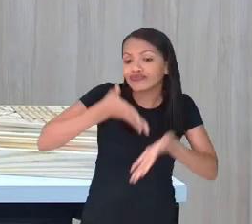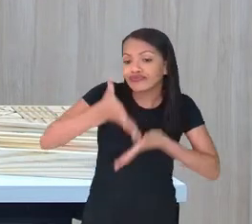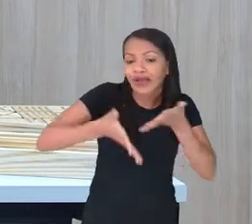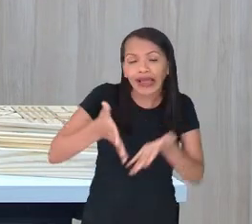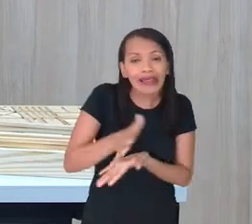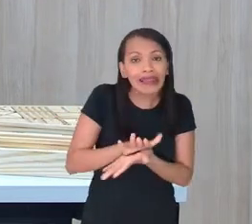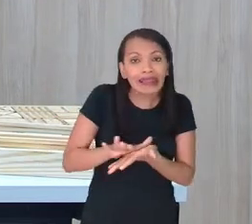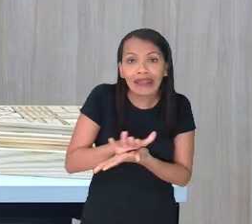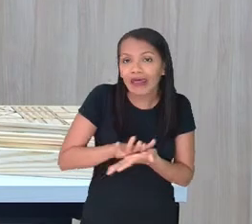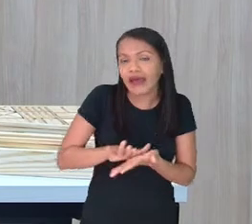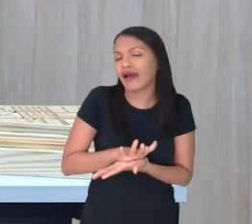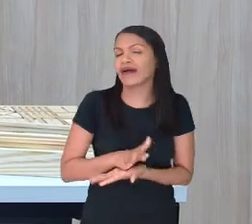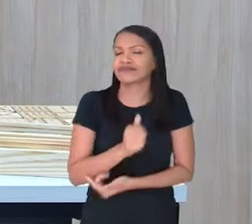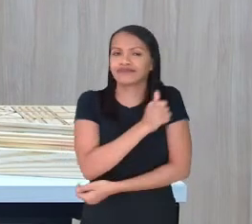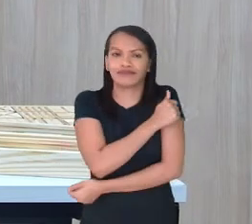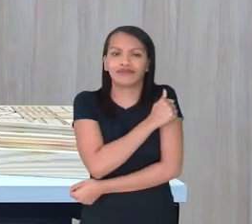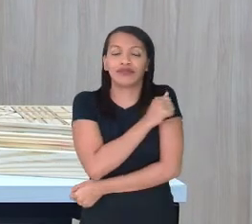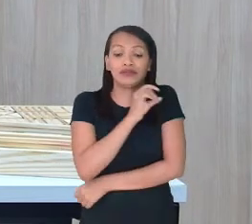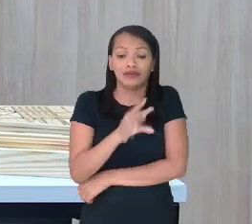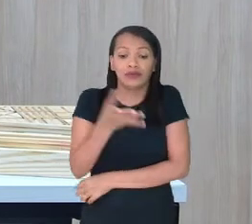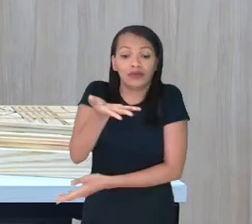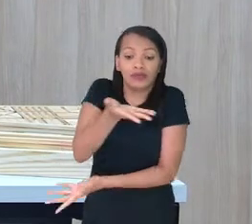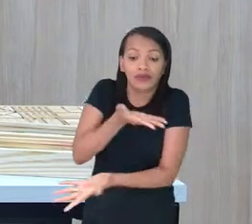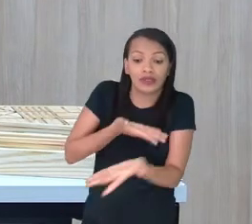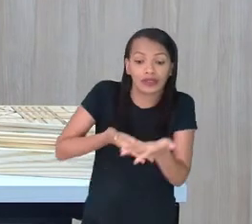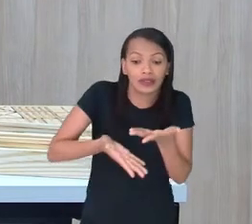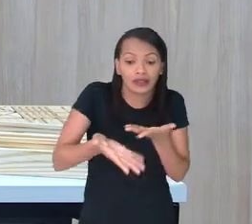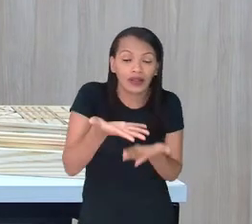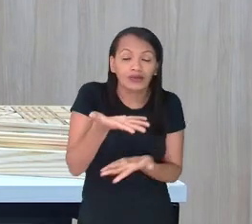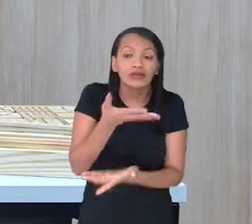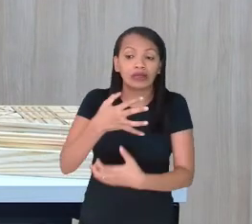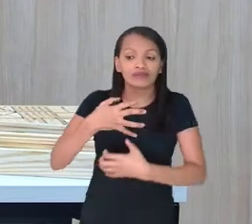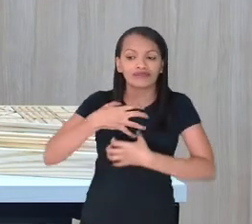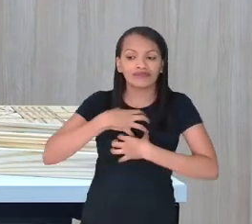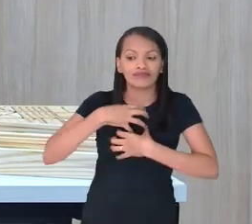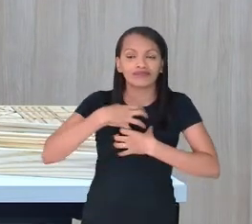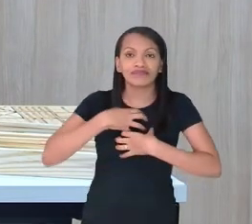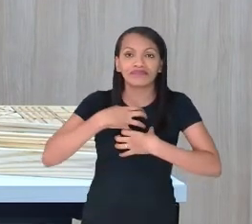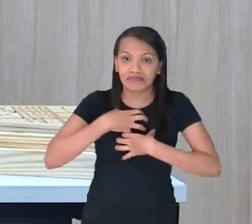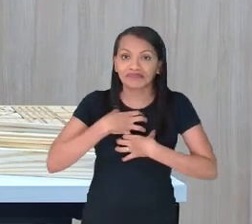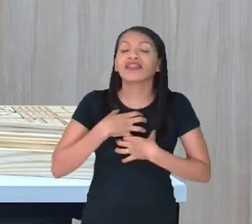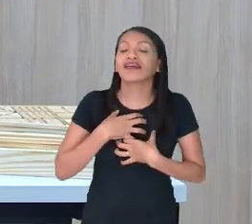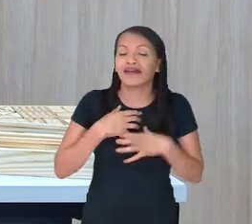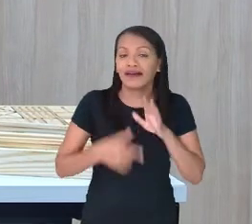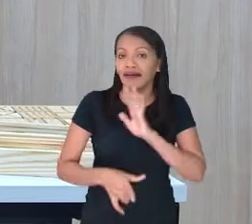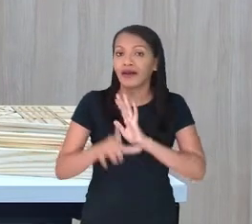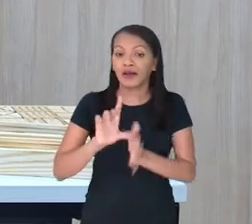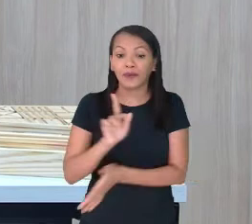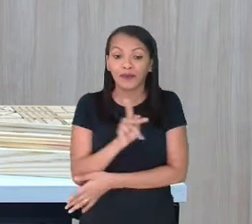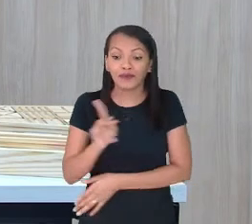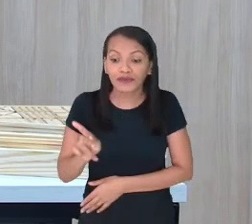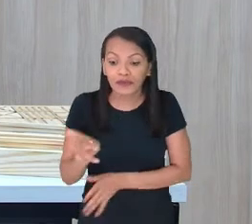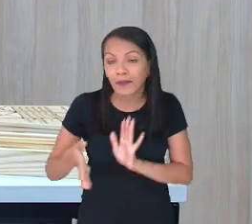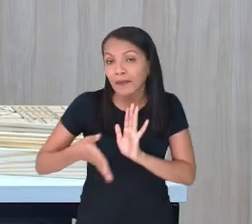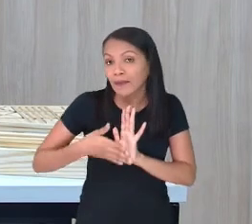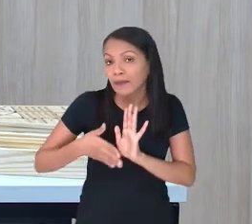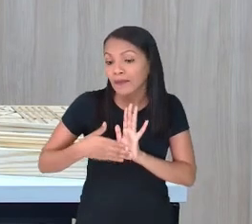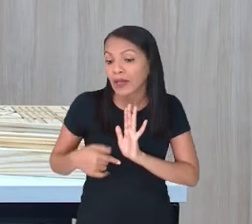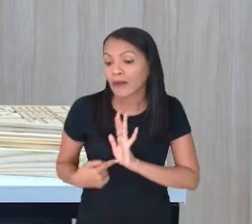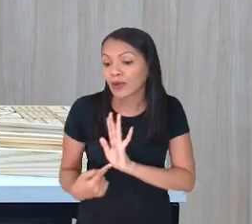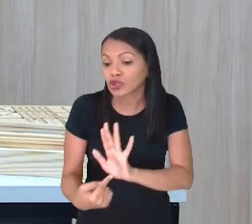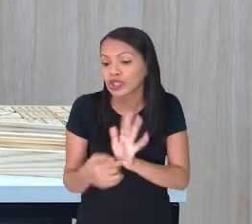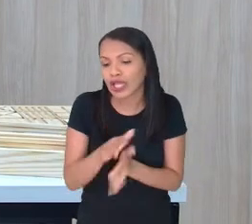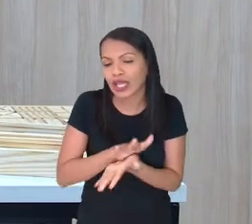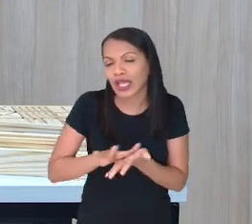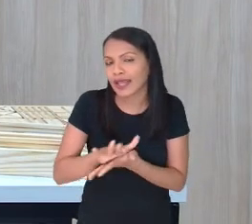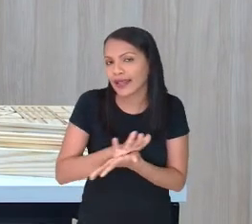apenas de ele ter essa interação com o ambiente, sem antes o professor não fazer nada, não propor nada. Ele precisa